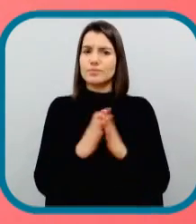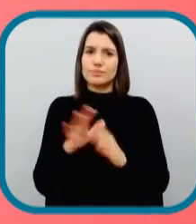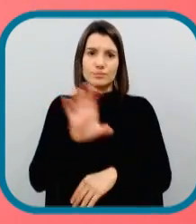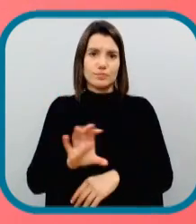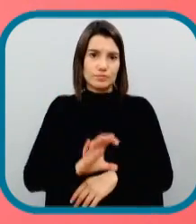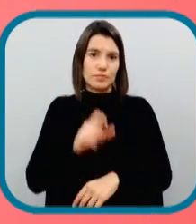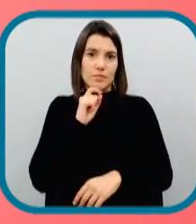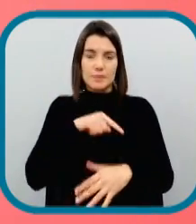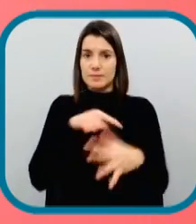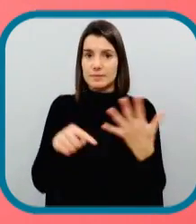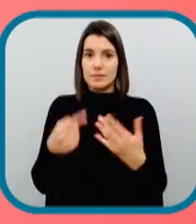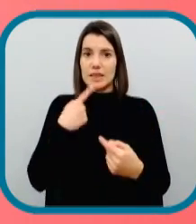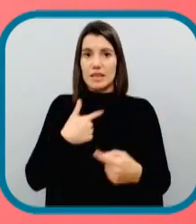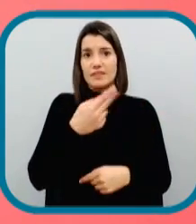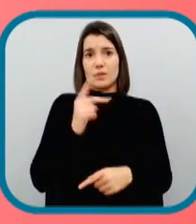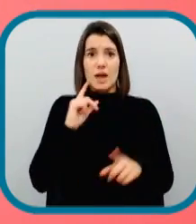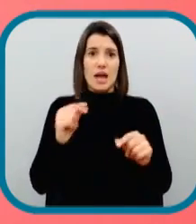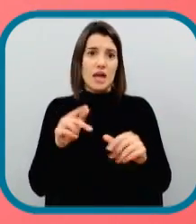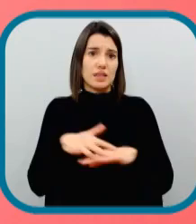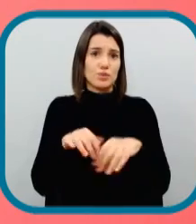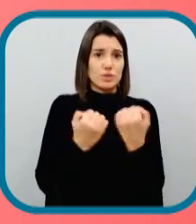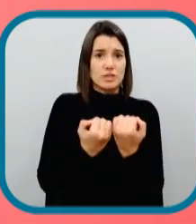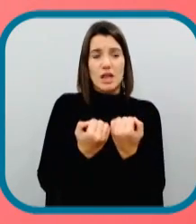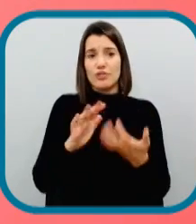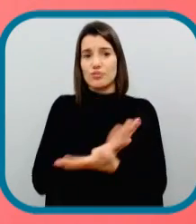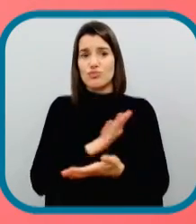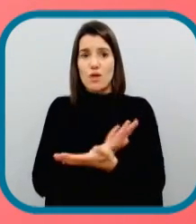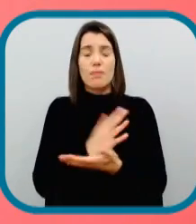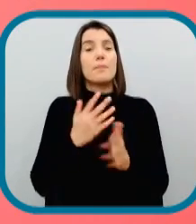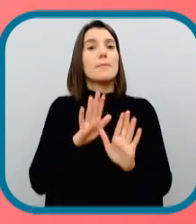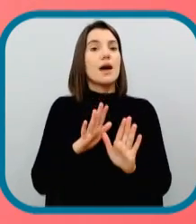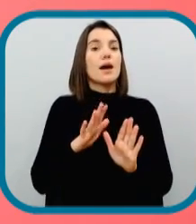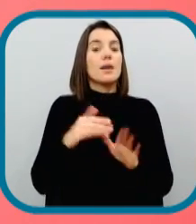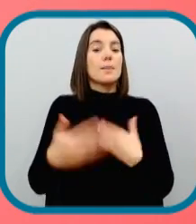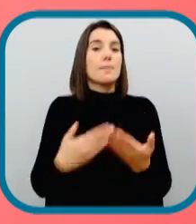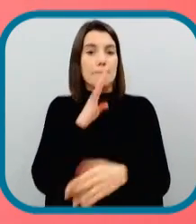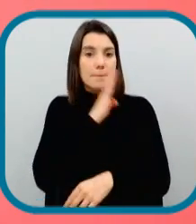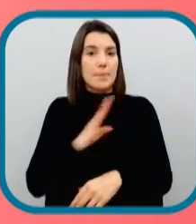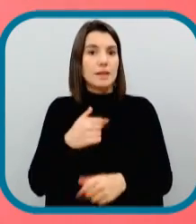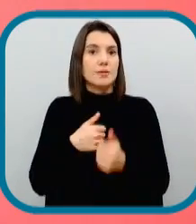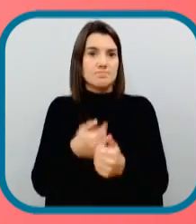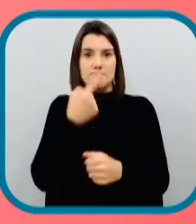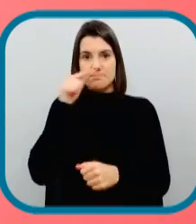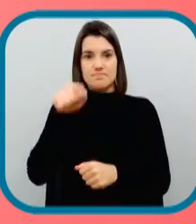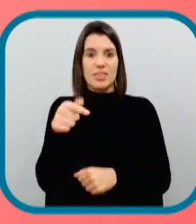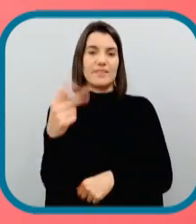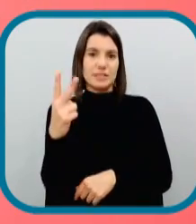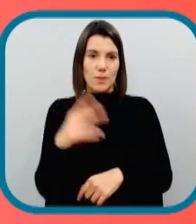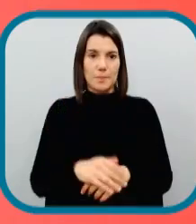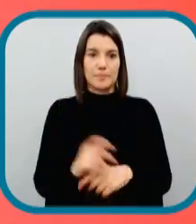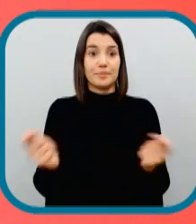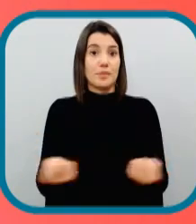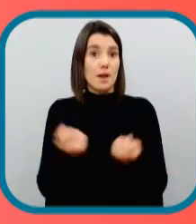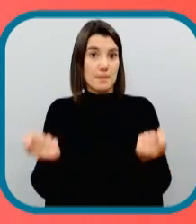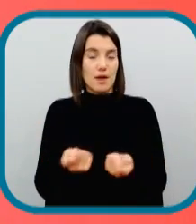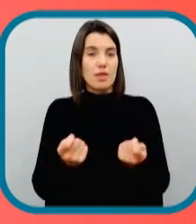quase todos os meios, porque deram-nos os 5 meios desde o início, que é a televisão, rádio, as redes sociais e a imprensa, mas a execução que vamos fazer é para a televisão.